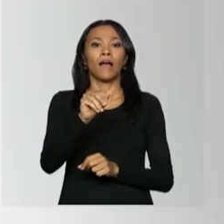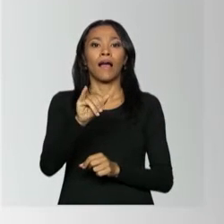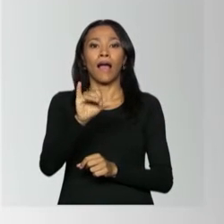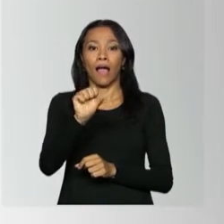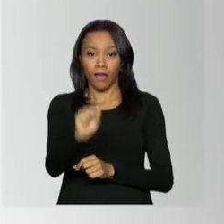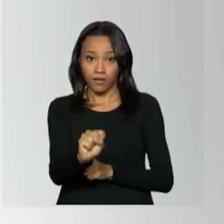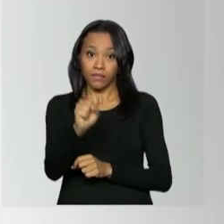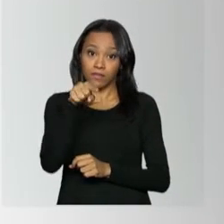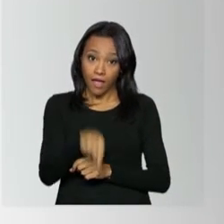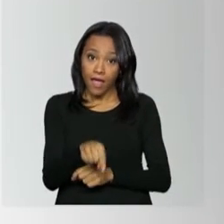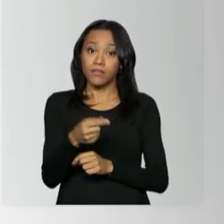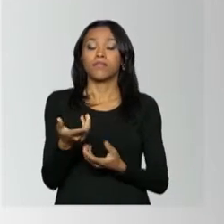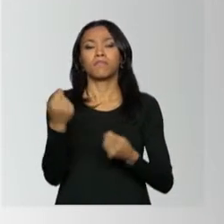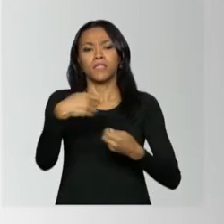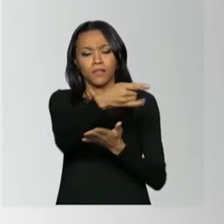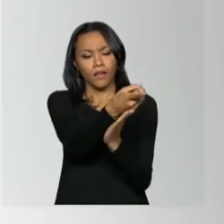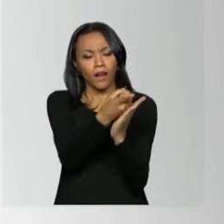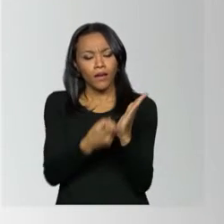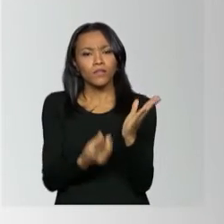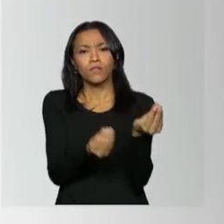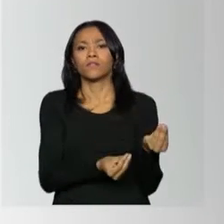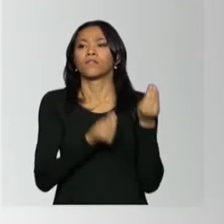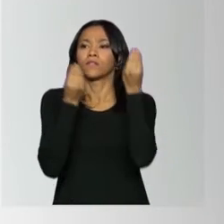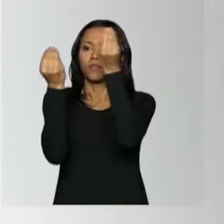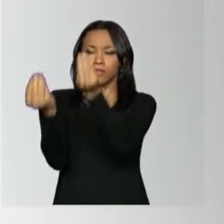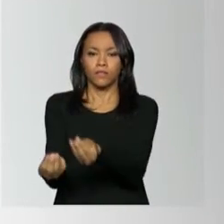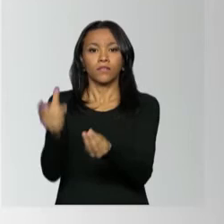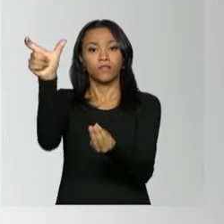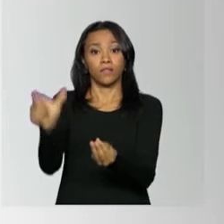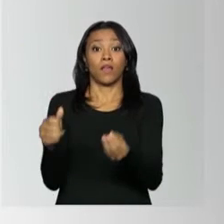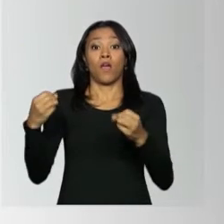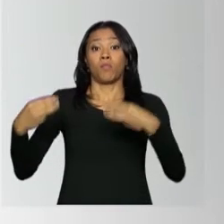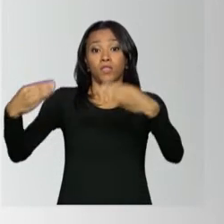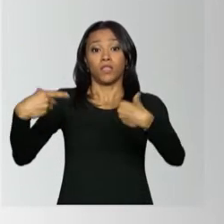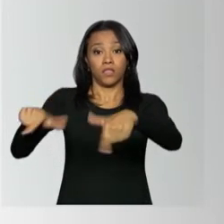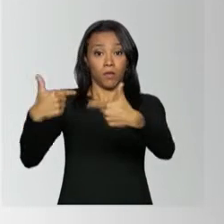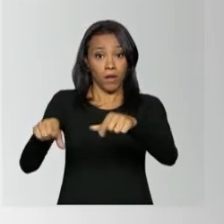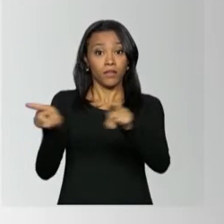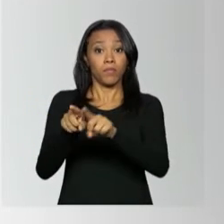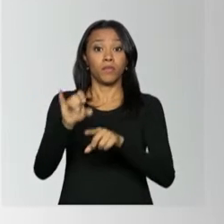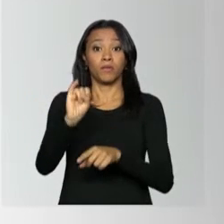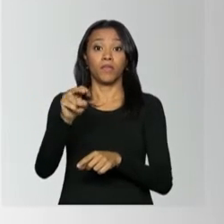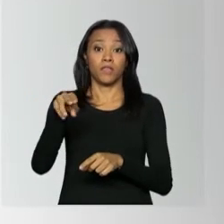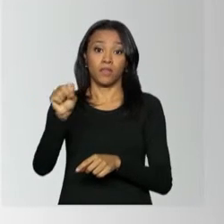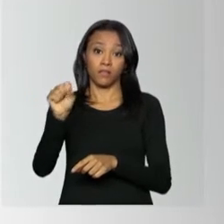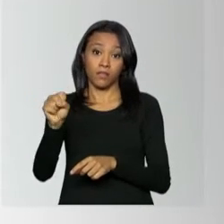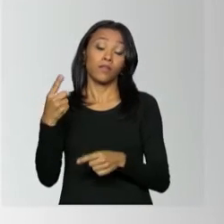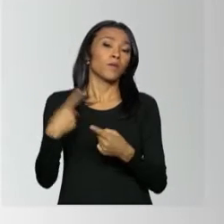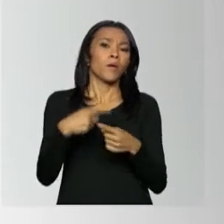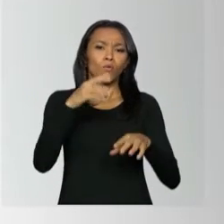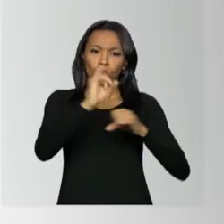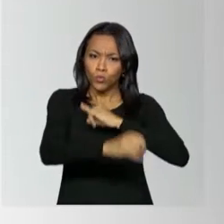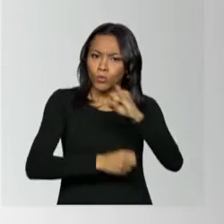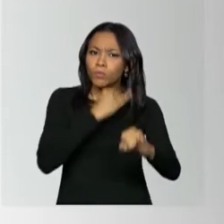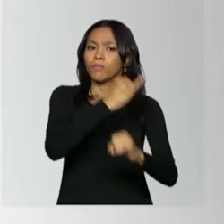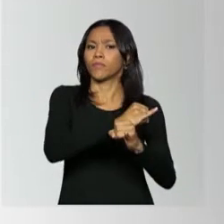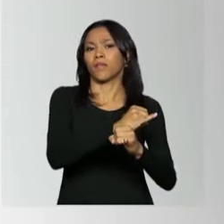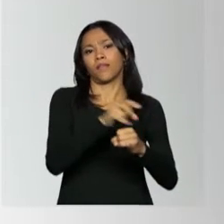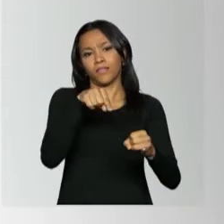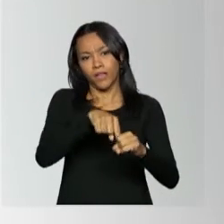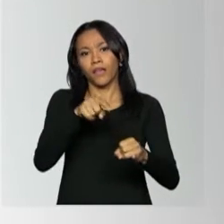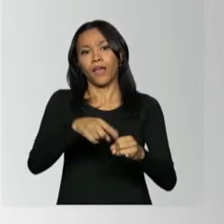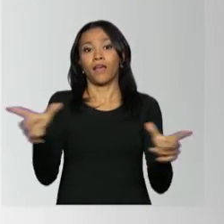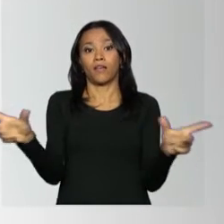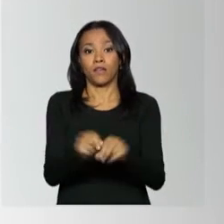As declarações devem ser enviadas ao Ministério do Trabalho e Previdência pela internet, por meio do Programa Gerador de